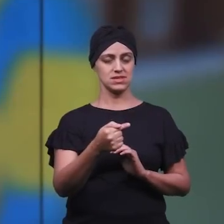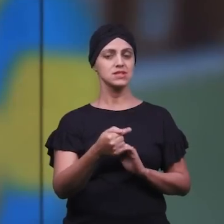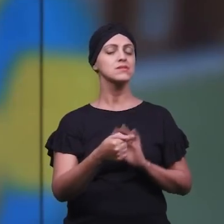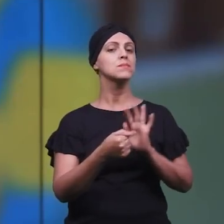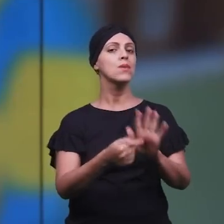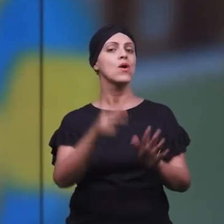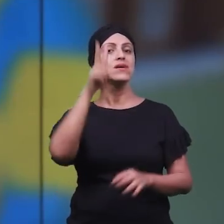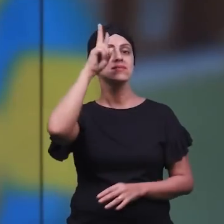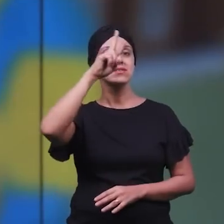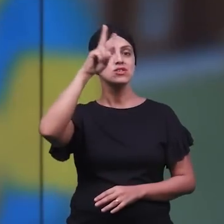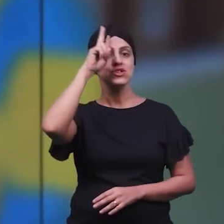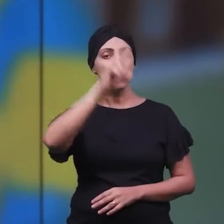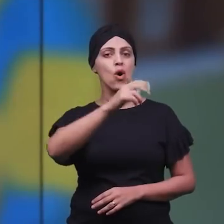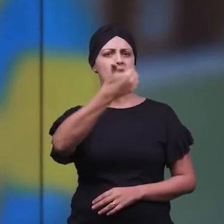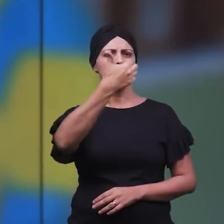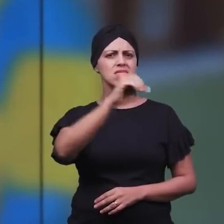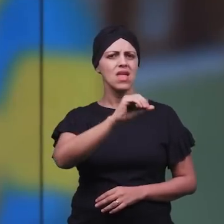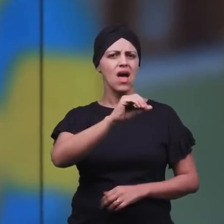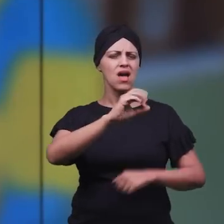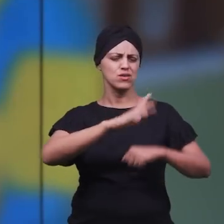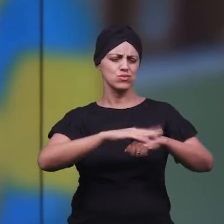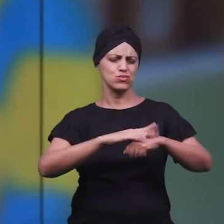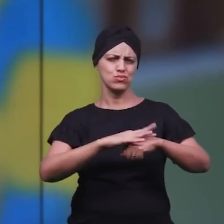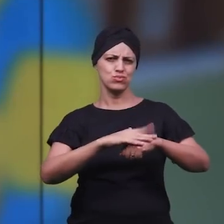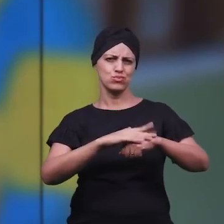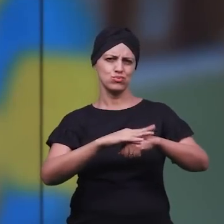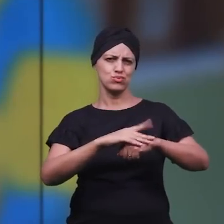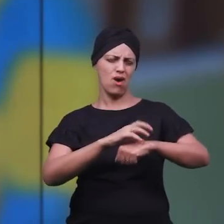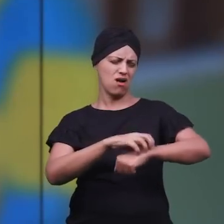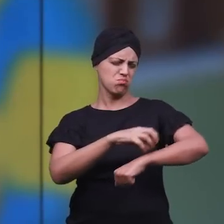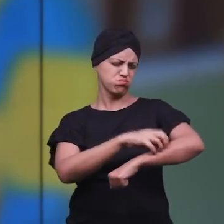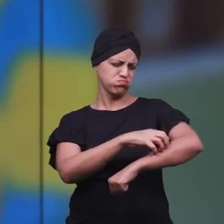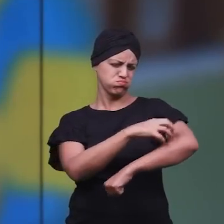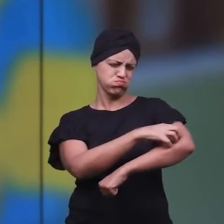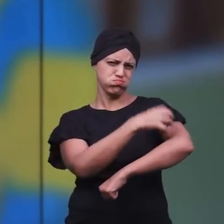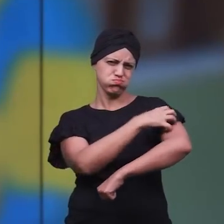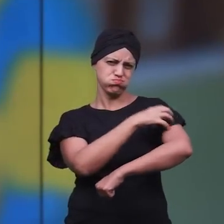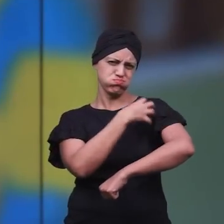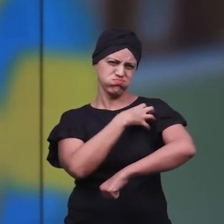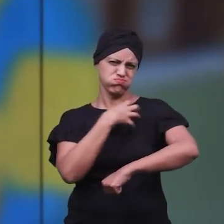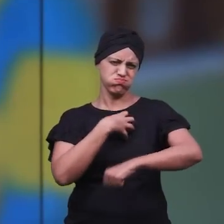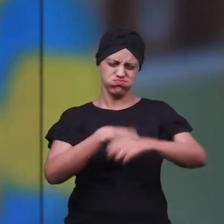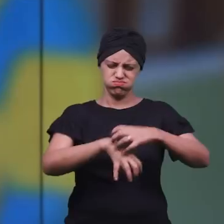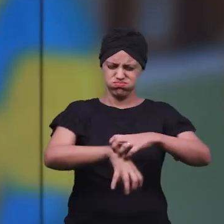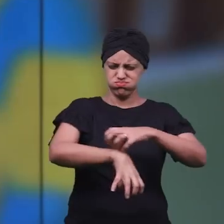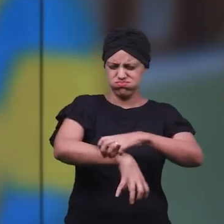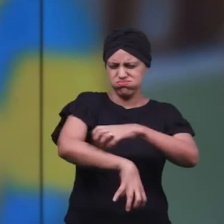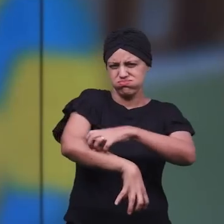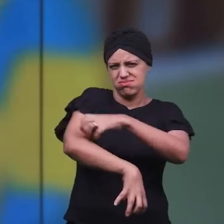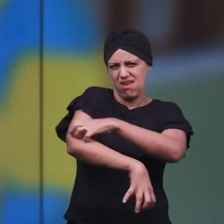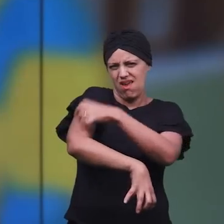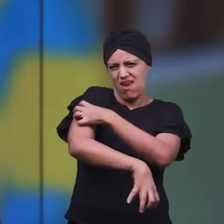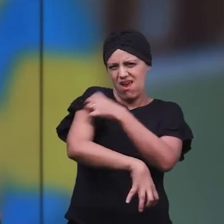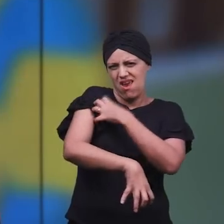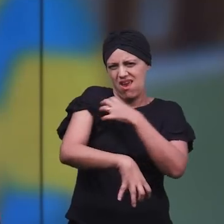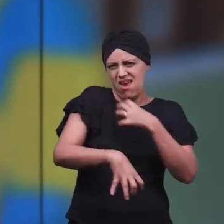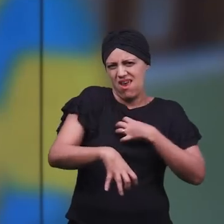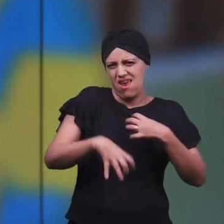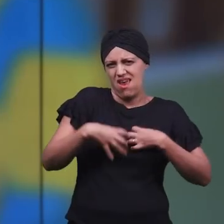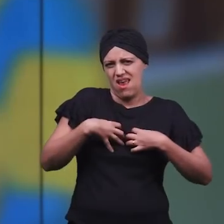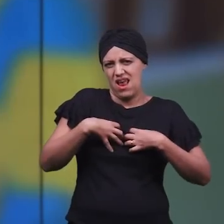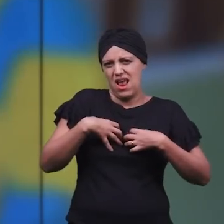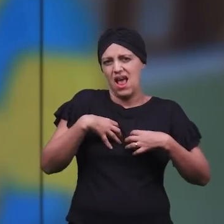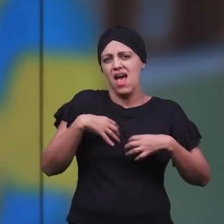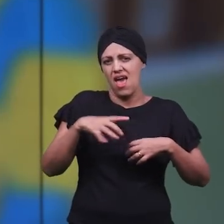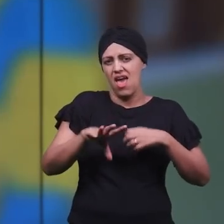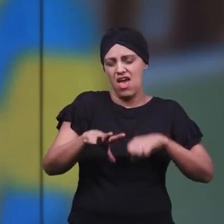nos conta a história de 10 leprosos. A lepra é uma doença que causa manchas na pele e passa de